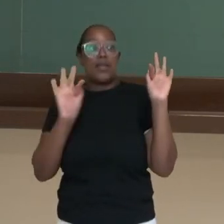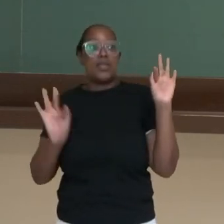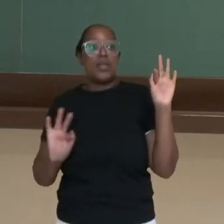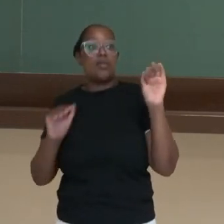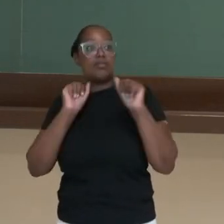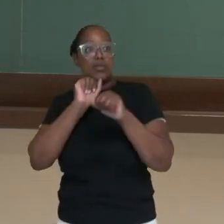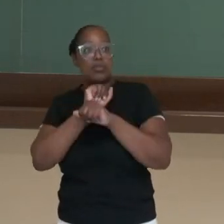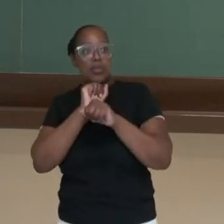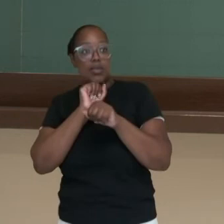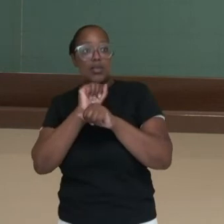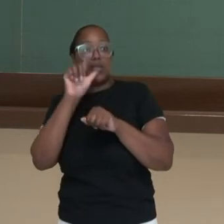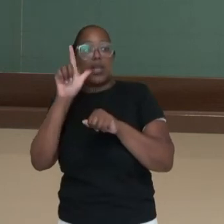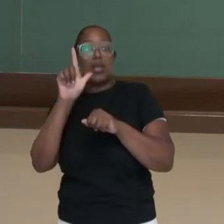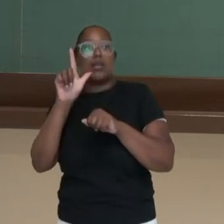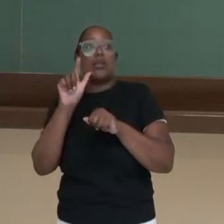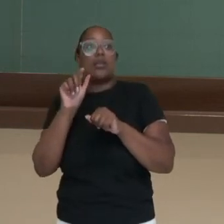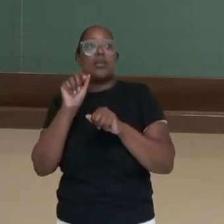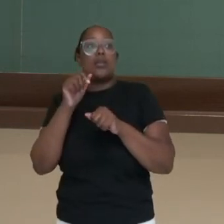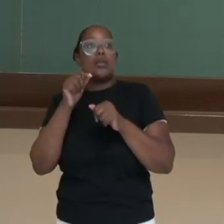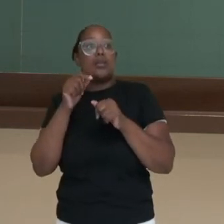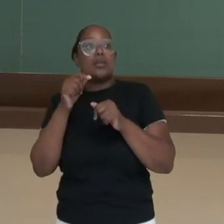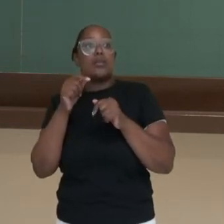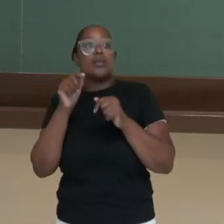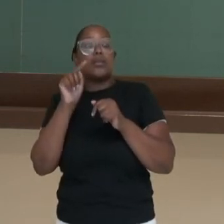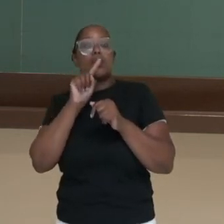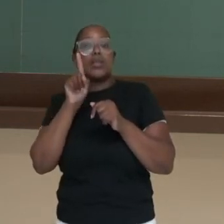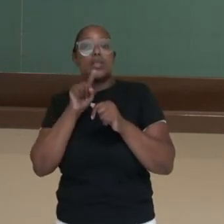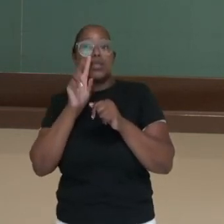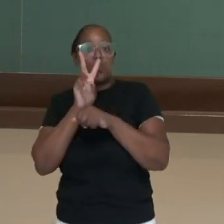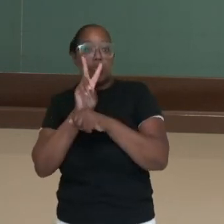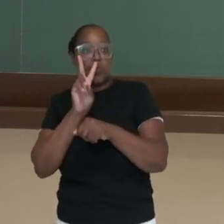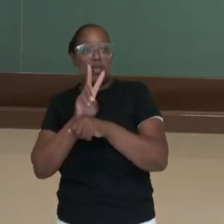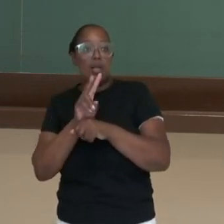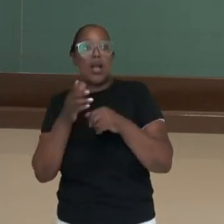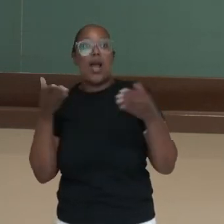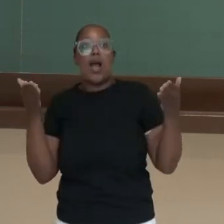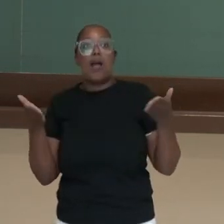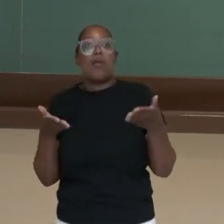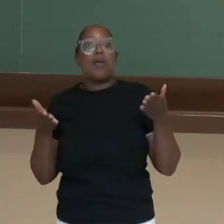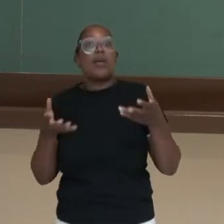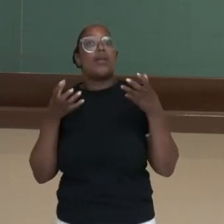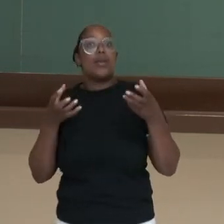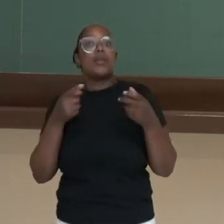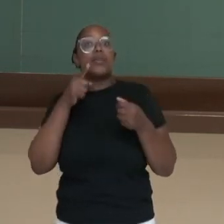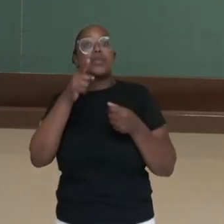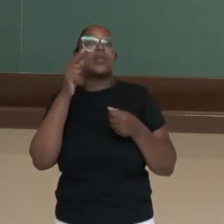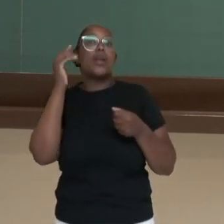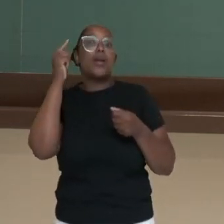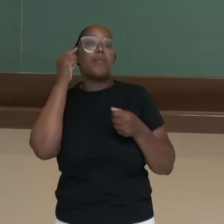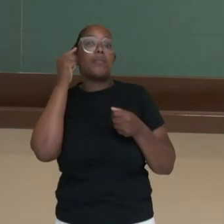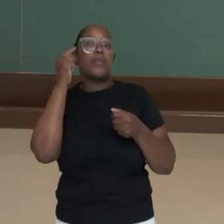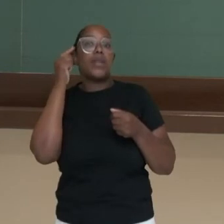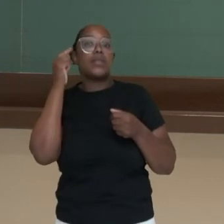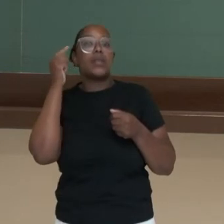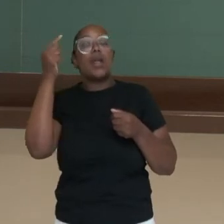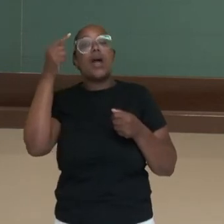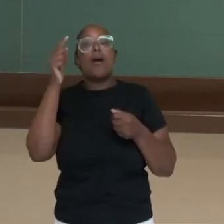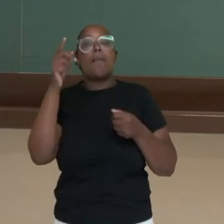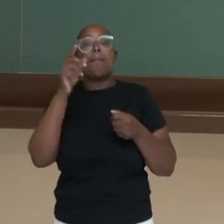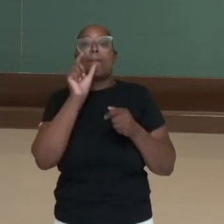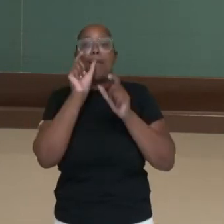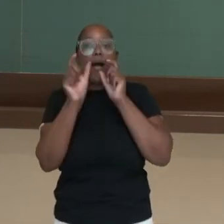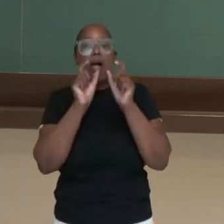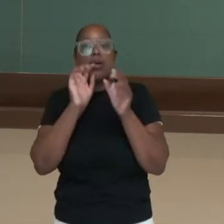L de luz, I de inspiração e Z de zelo. E aqui agora eu quero que você pense na palavra liberdade e coloque